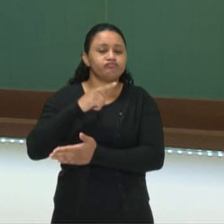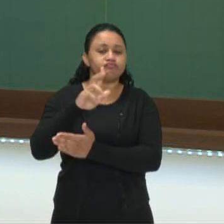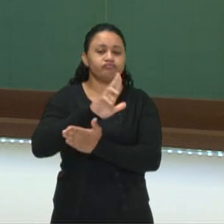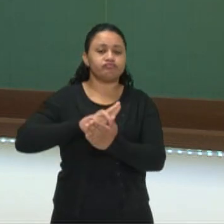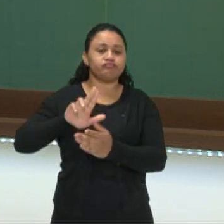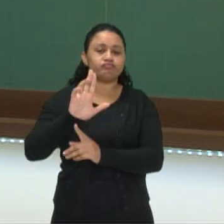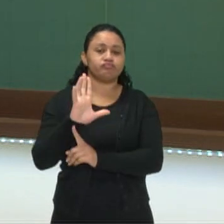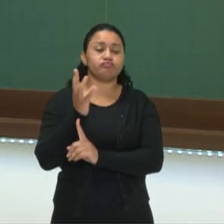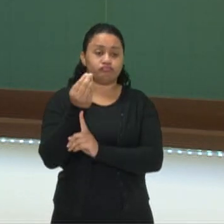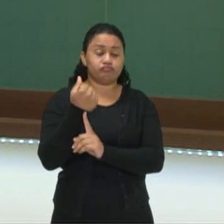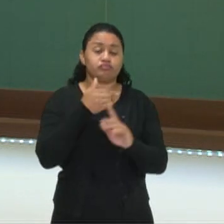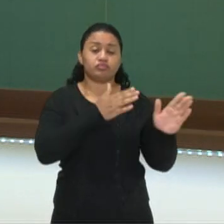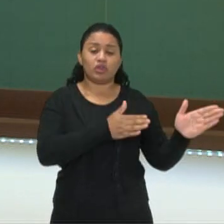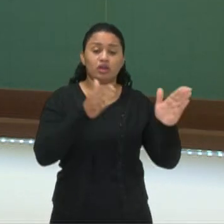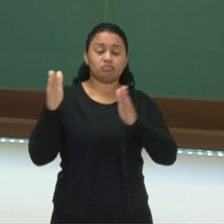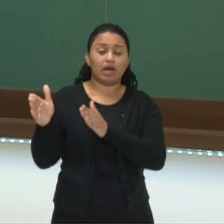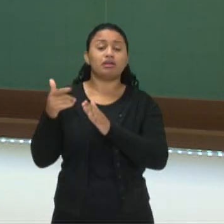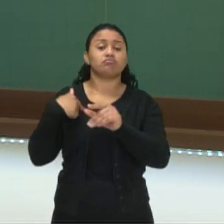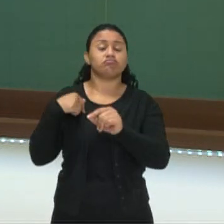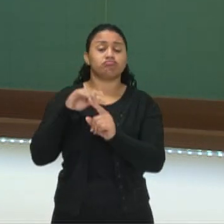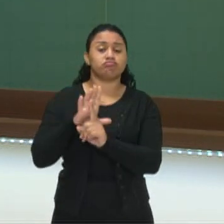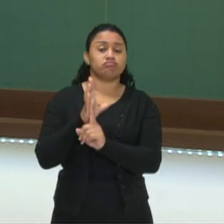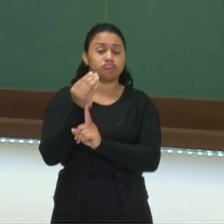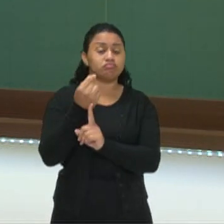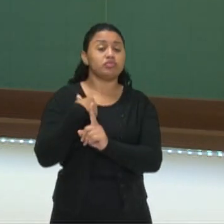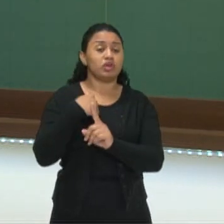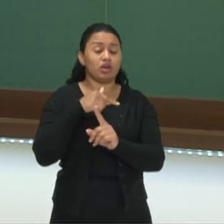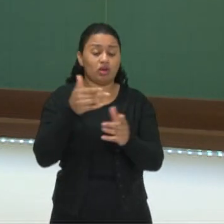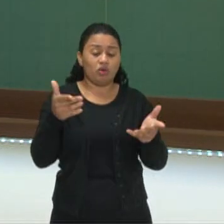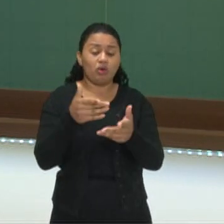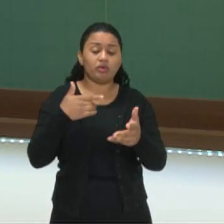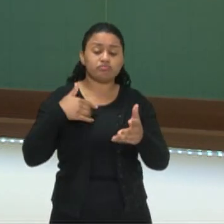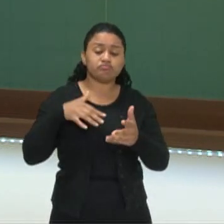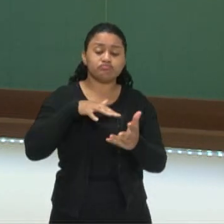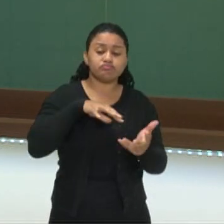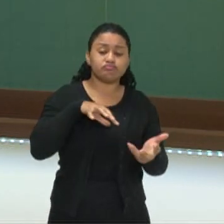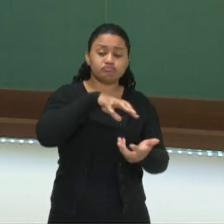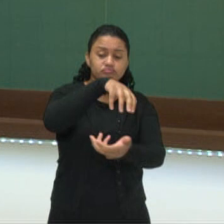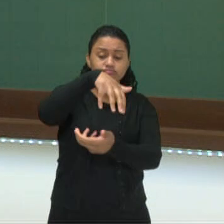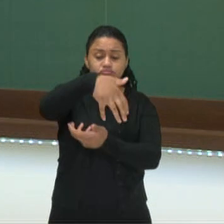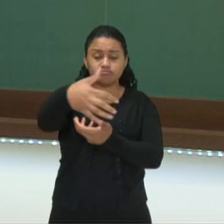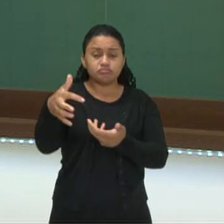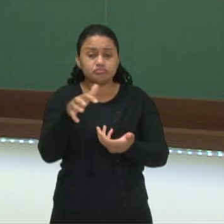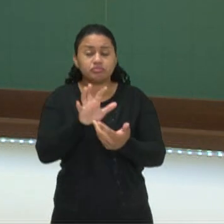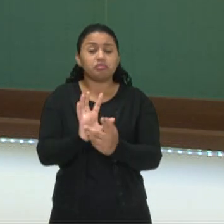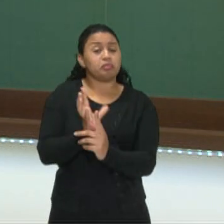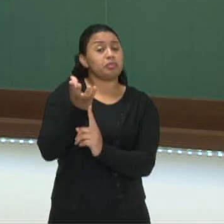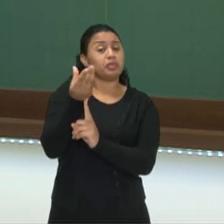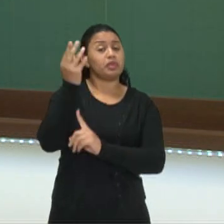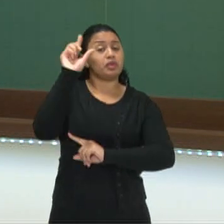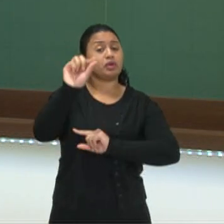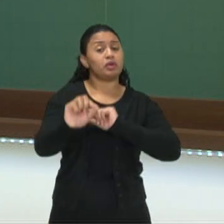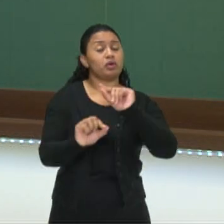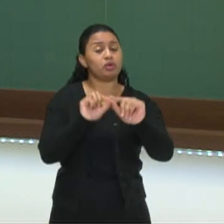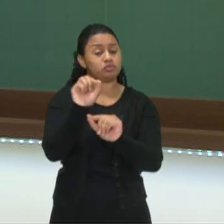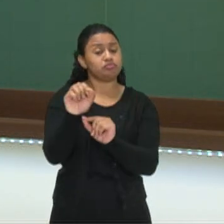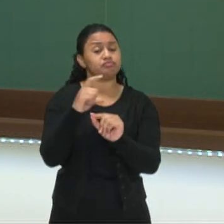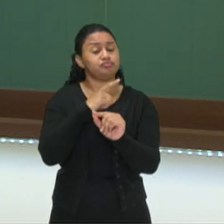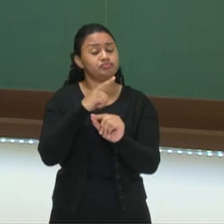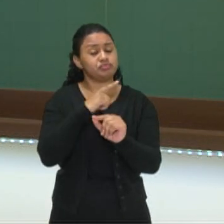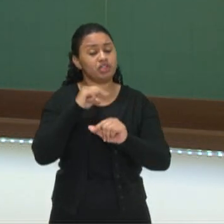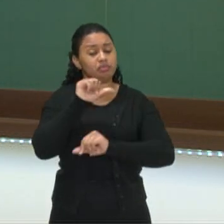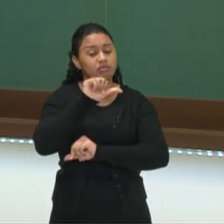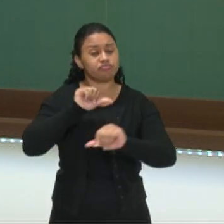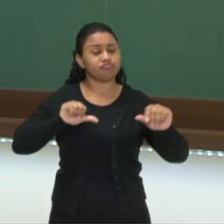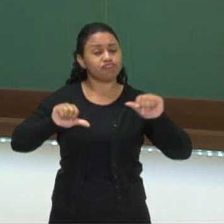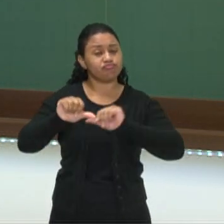dois molhos artísticos, eles estão rodando nessa panela que é o mundo, e a arte por si só, ela tem uma metamorfose